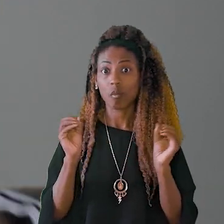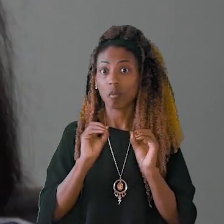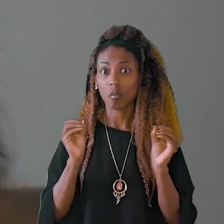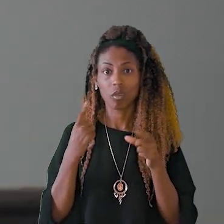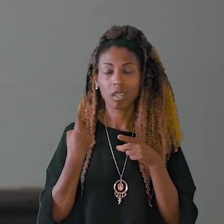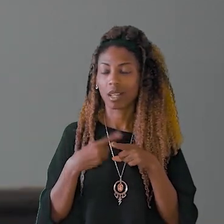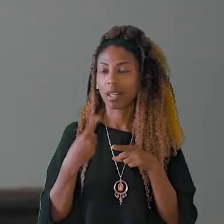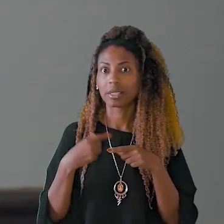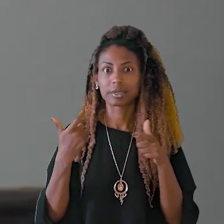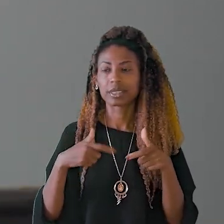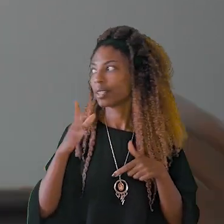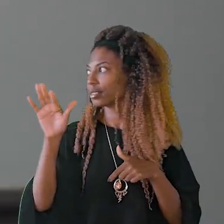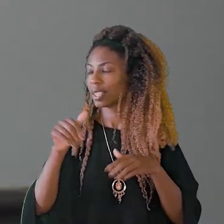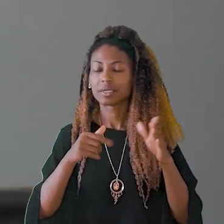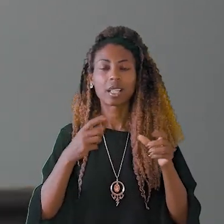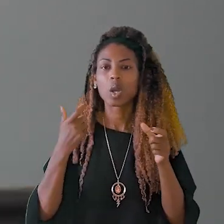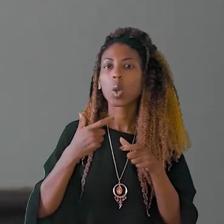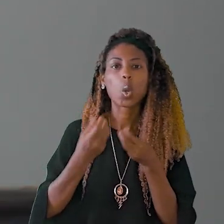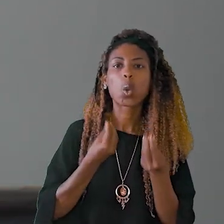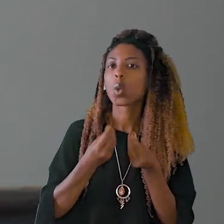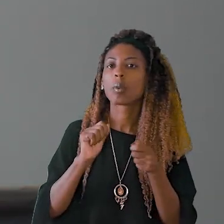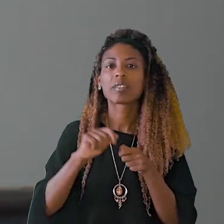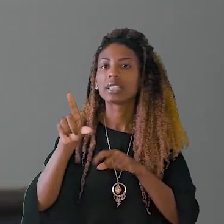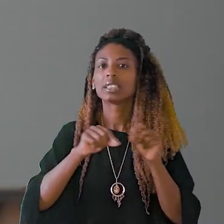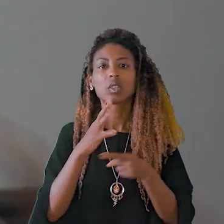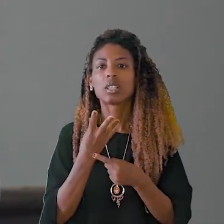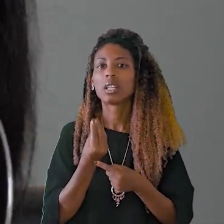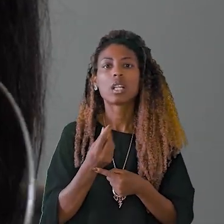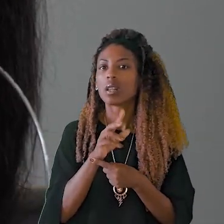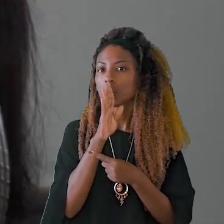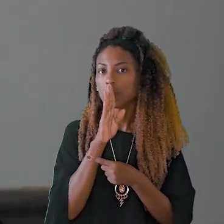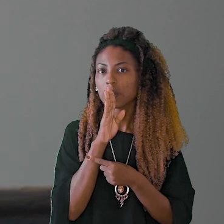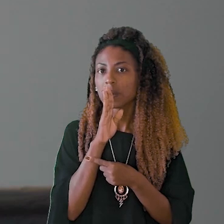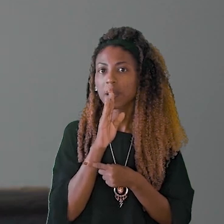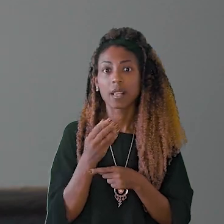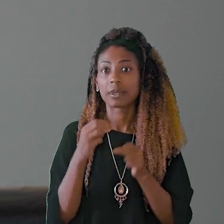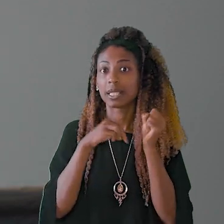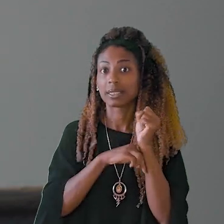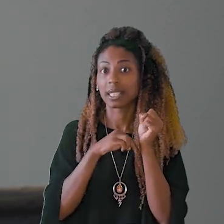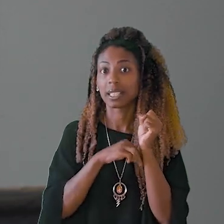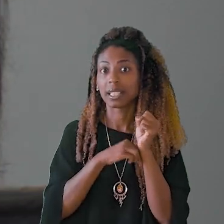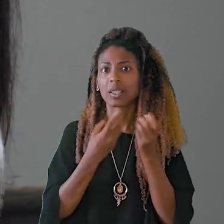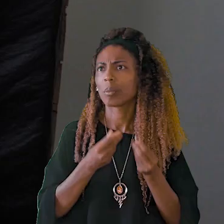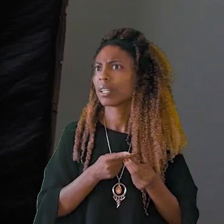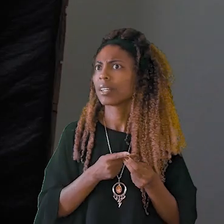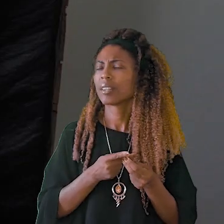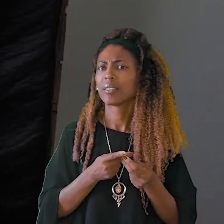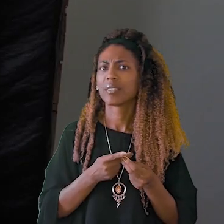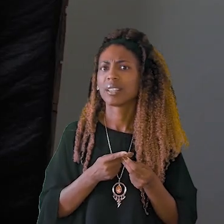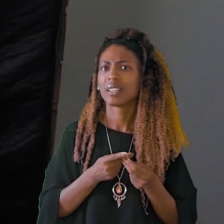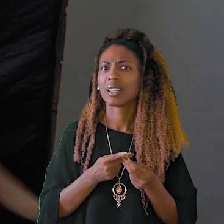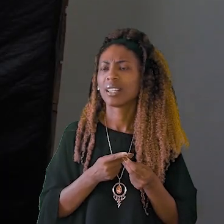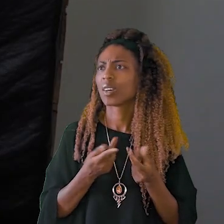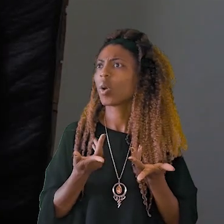sabia de nada. E vamos lá. E como faz? Escolhe os artistas, convida os artistas, não pode falar quem é. Então eu mandava os convites pros artistas, o povo falava: ô gente,